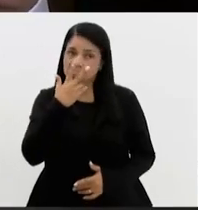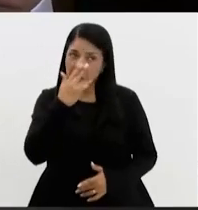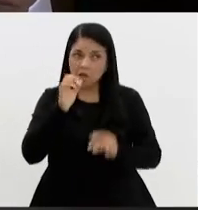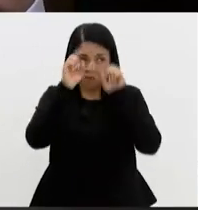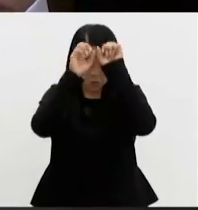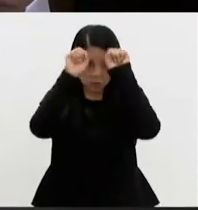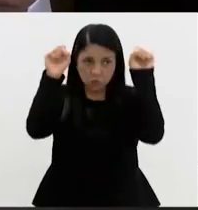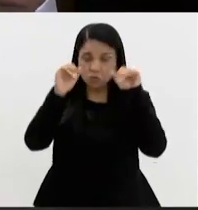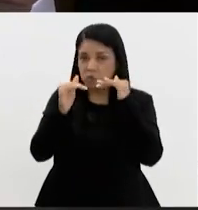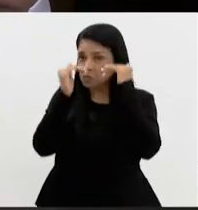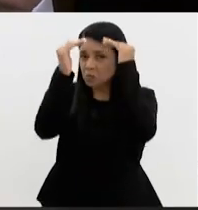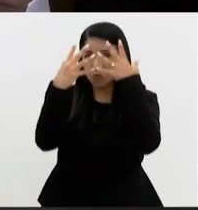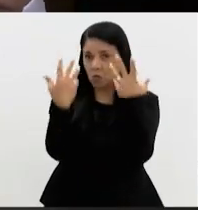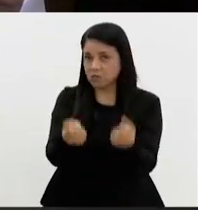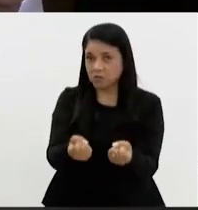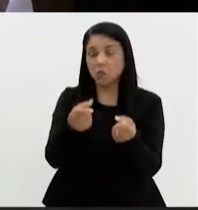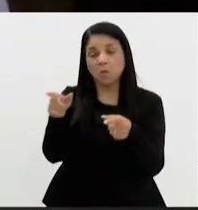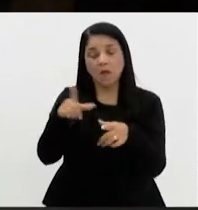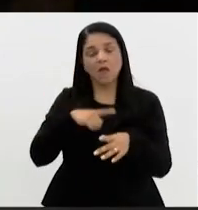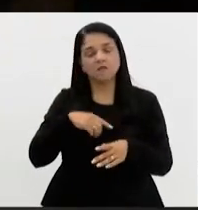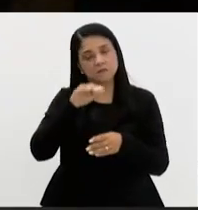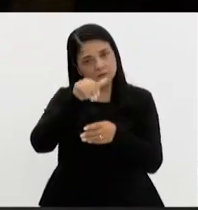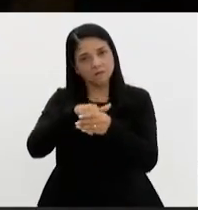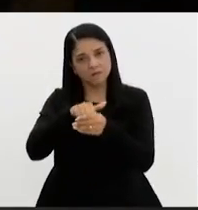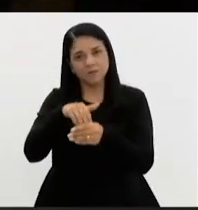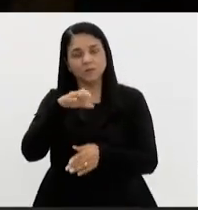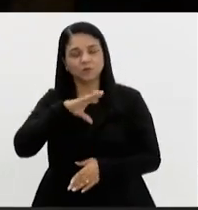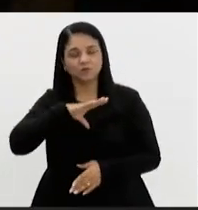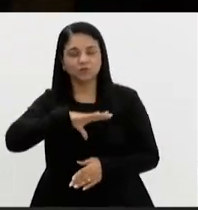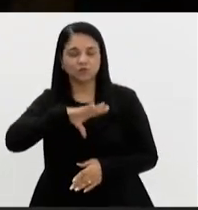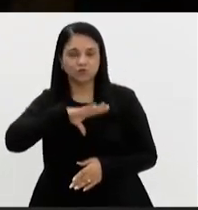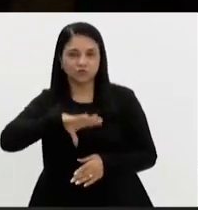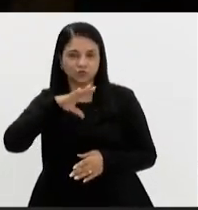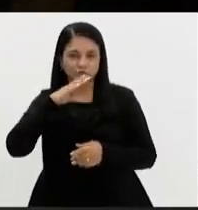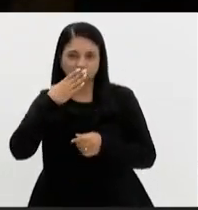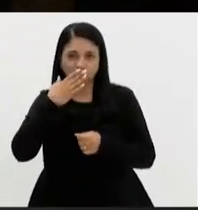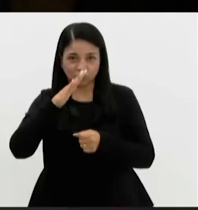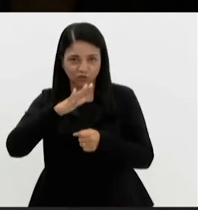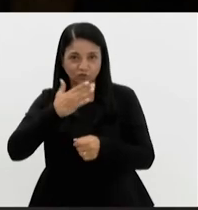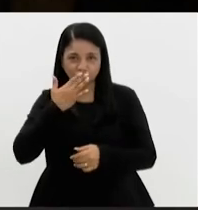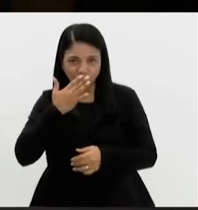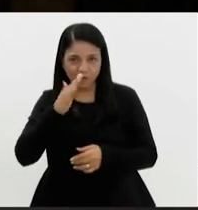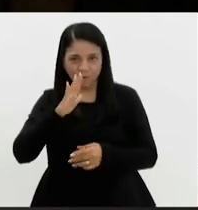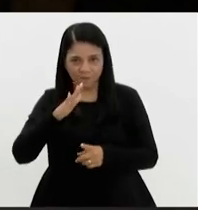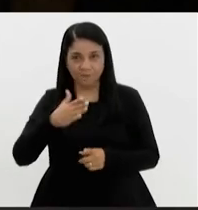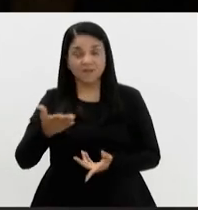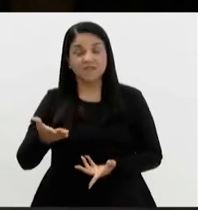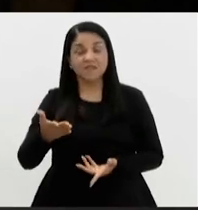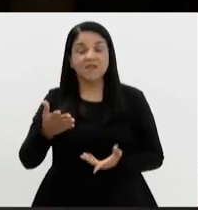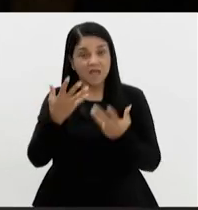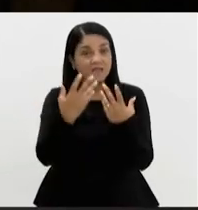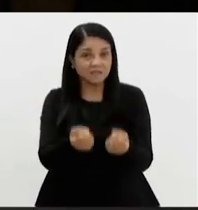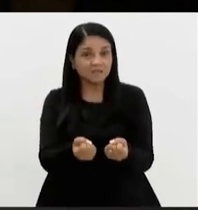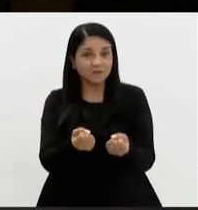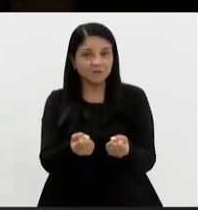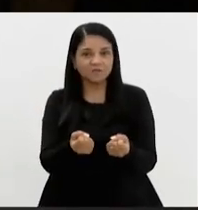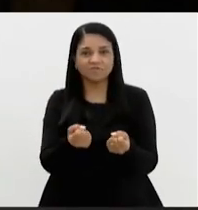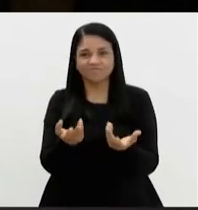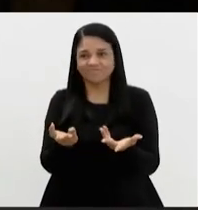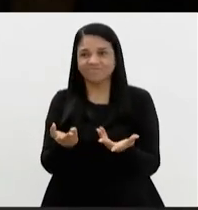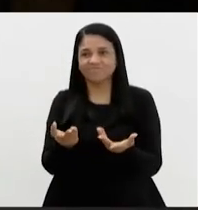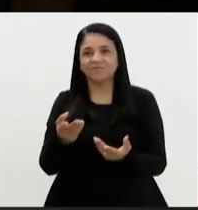Vasco foi objeto de um controle concentrado de modo que eleição para presidente Diretoria de modo que